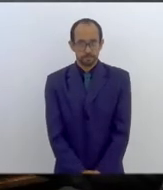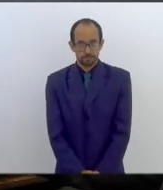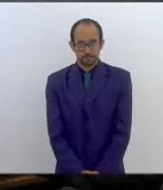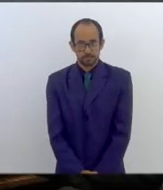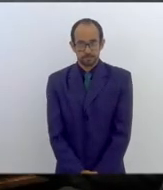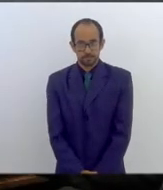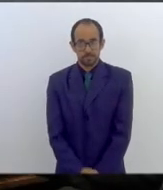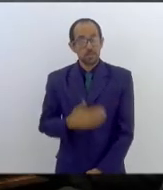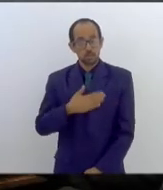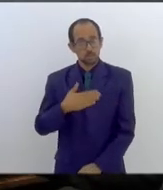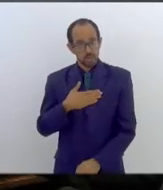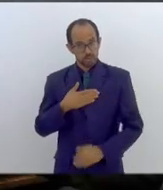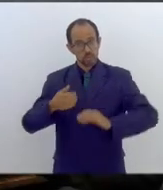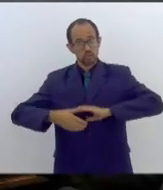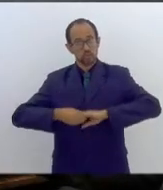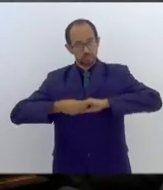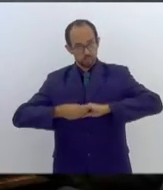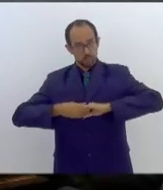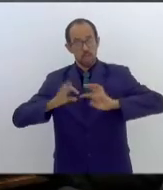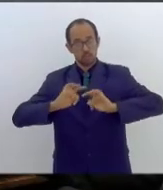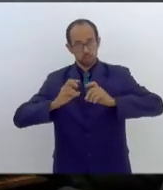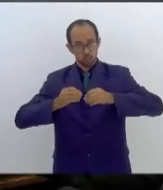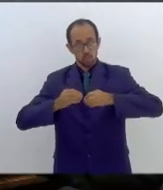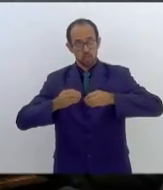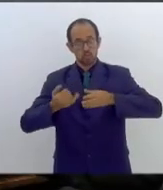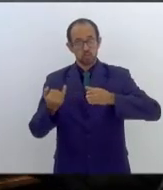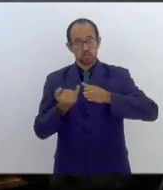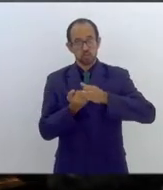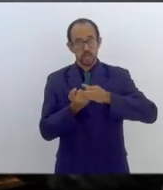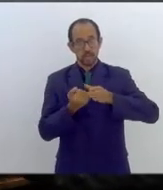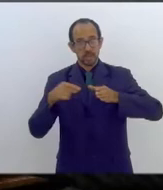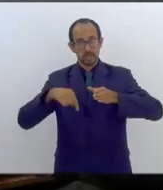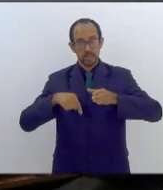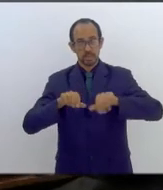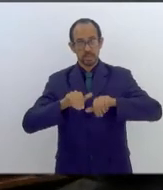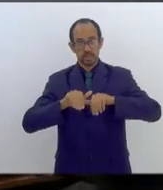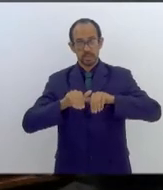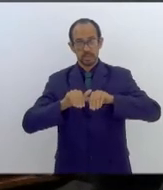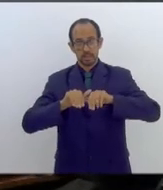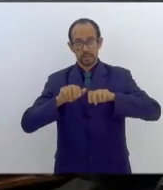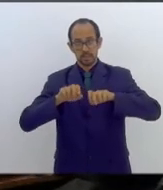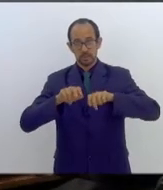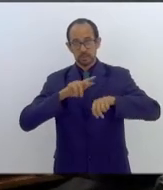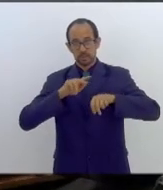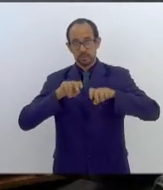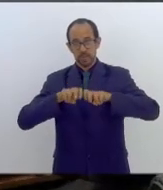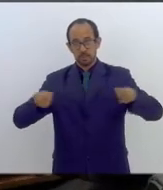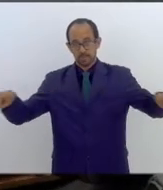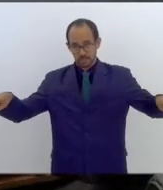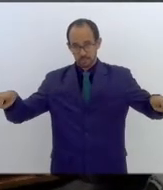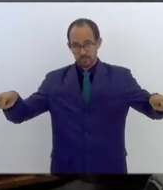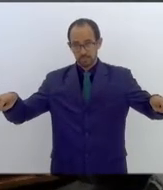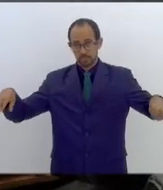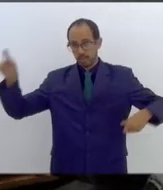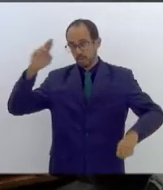queria cumprimentar todos os integrantes da mesa na pessoa do nosso Presidente André Ceciliano presidente da